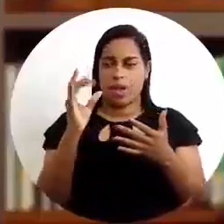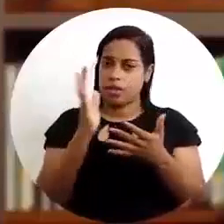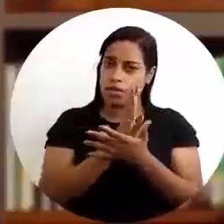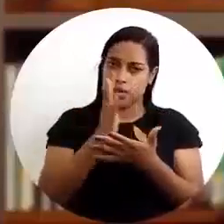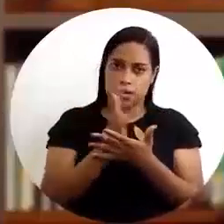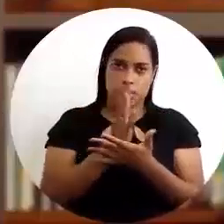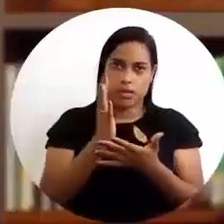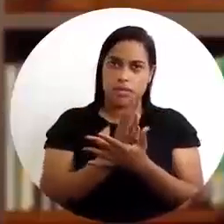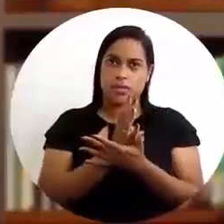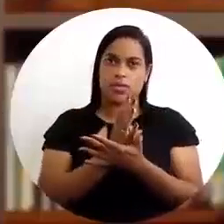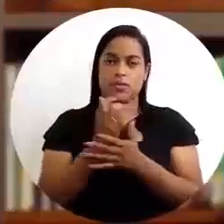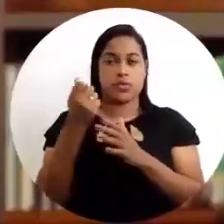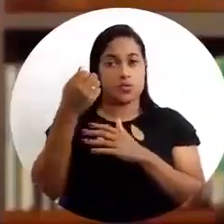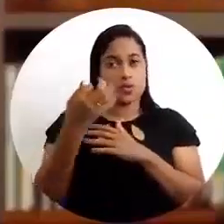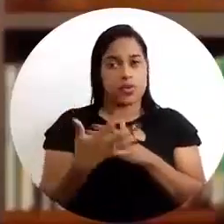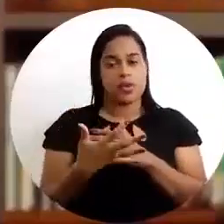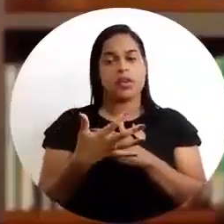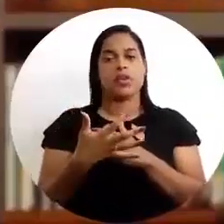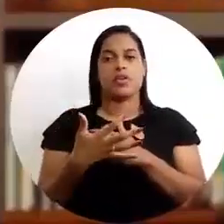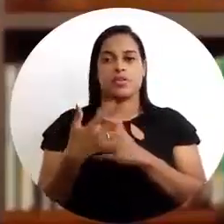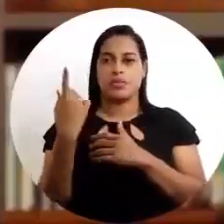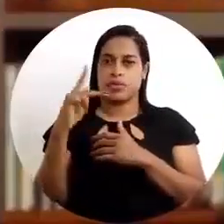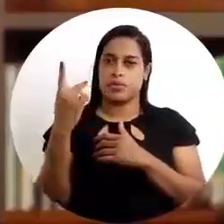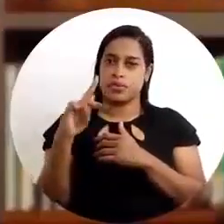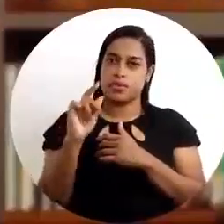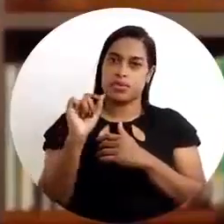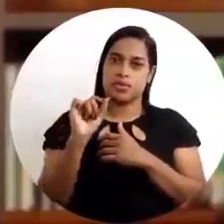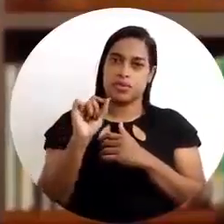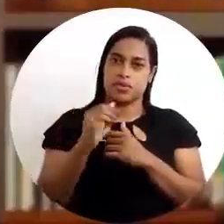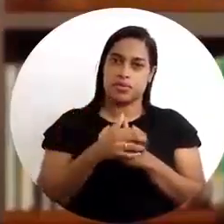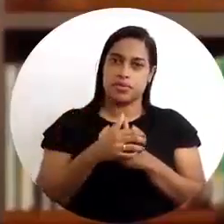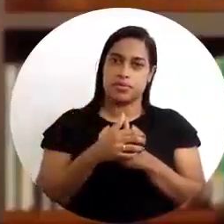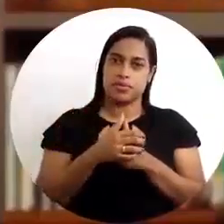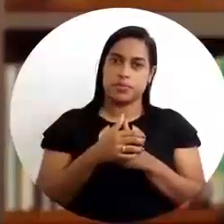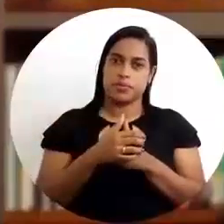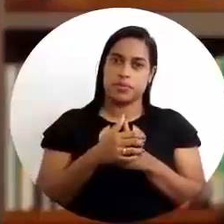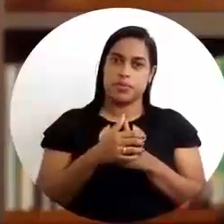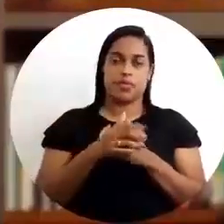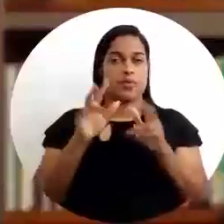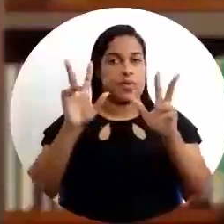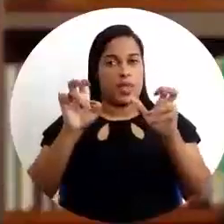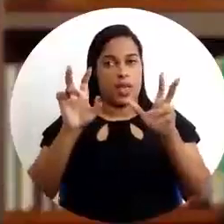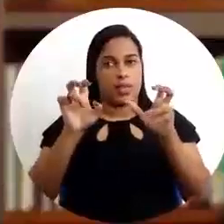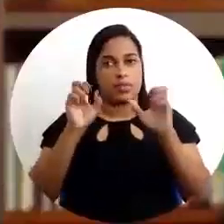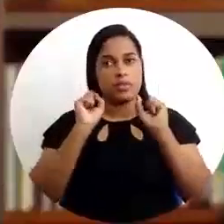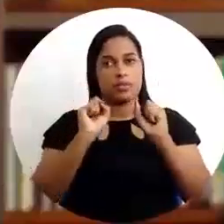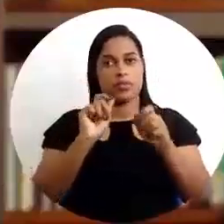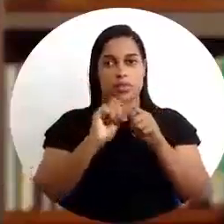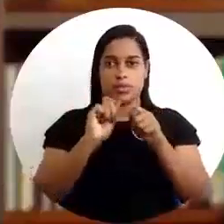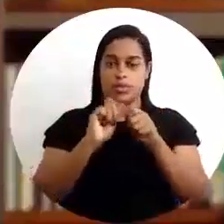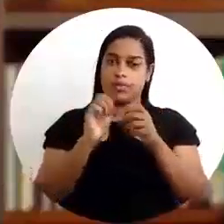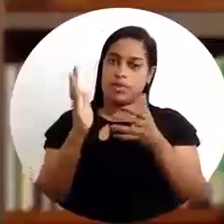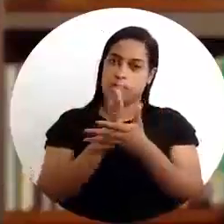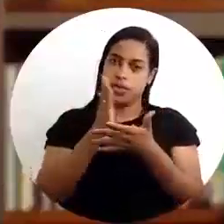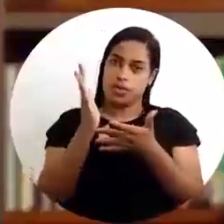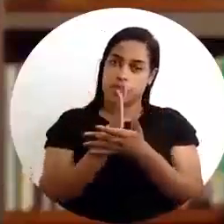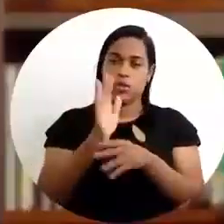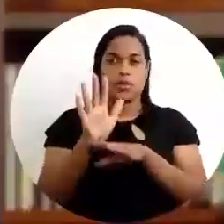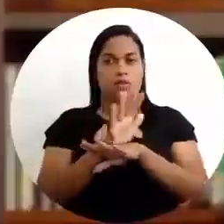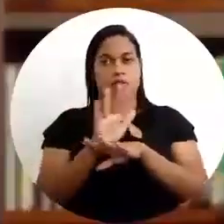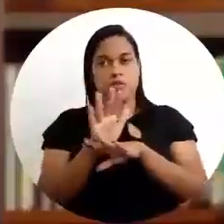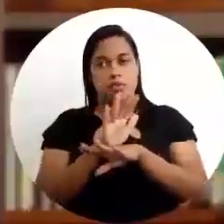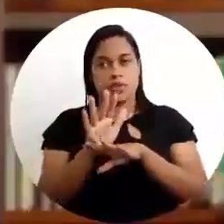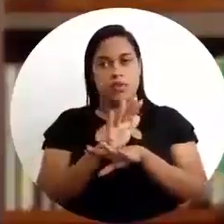ser mais claro para vocês, mas lembrando que a classificação de assunto ela pode ser feita em livros,